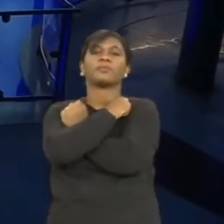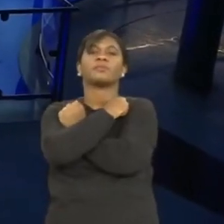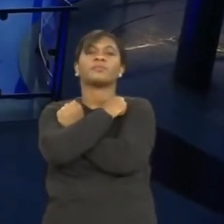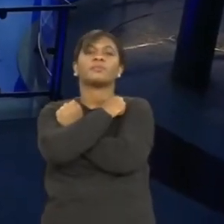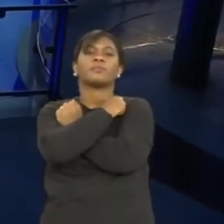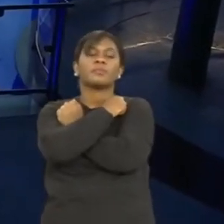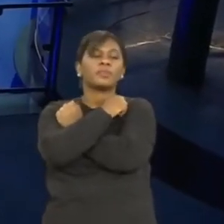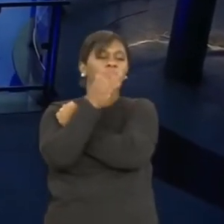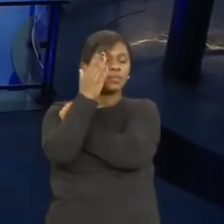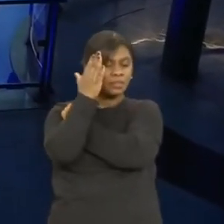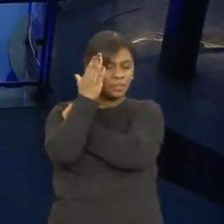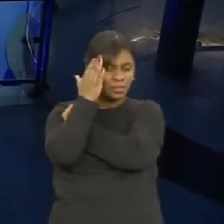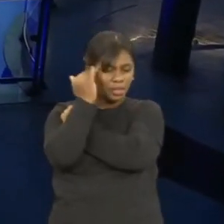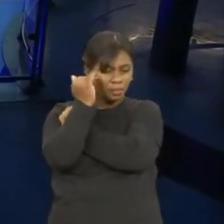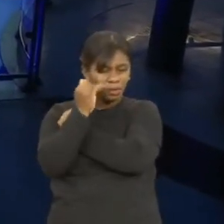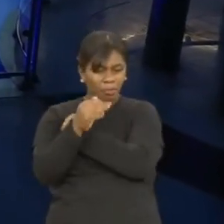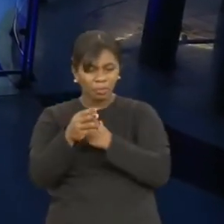Sabe quando a terra está seca